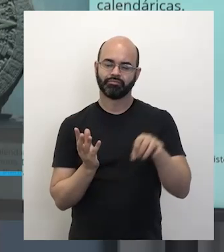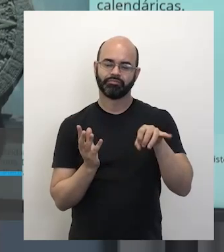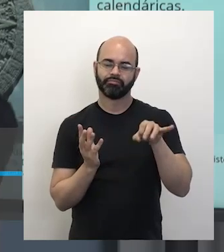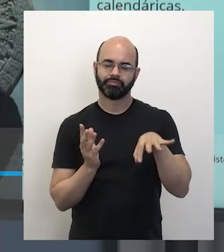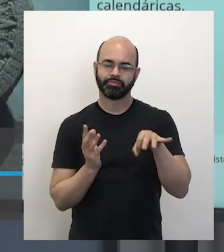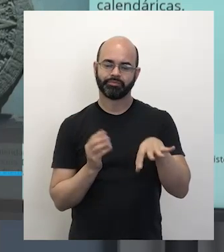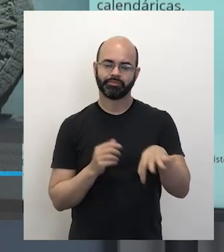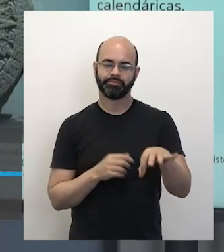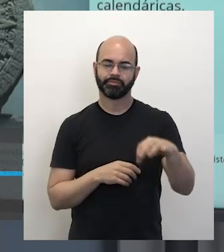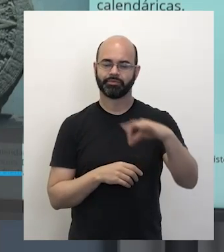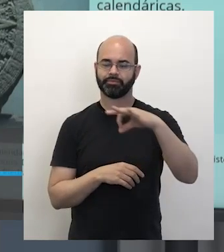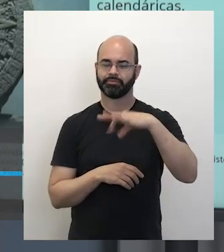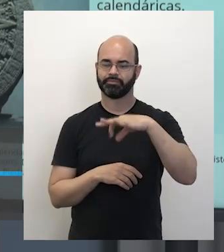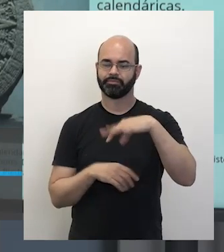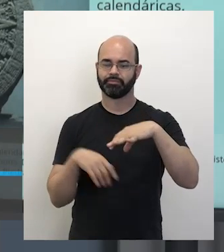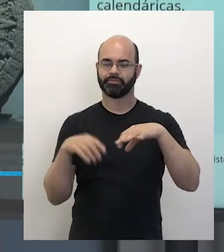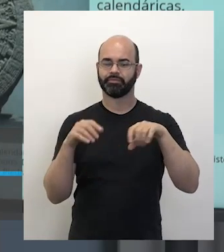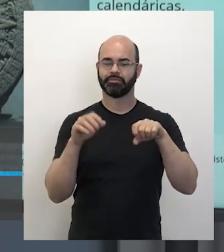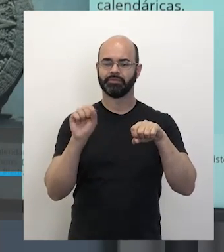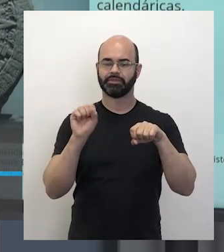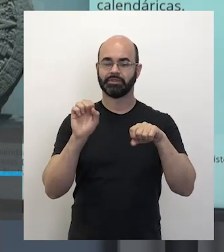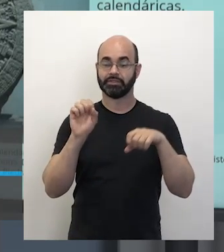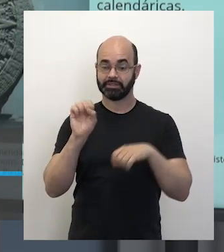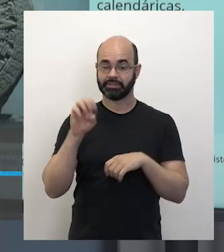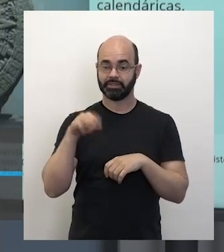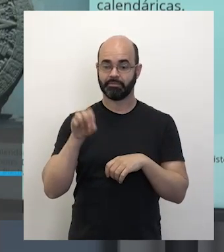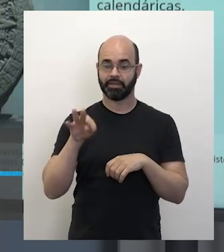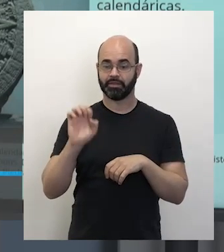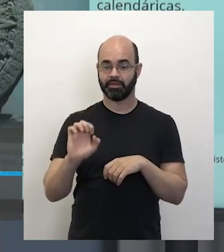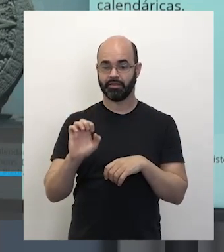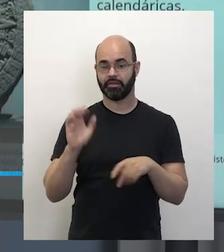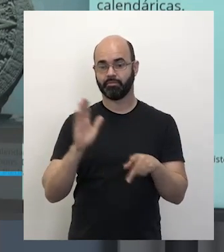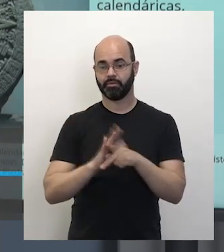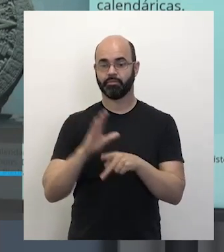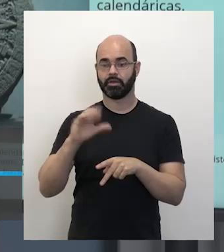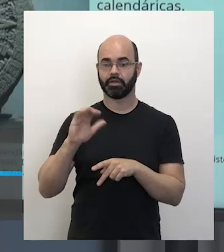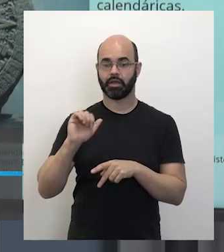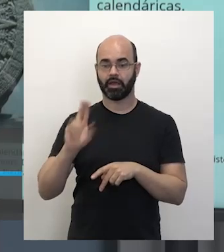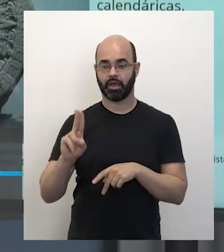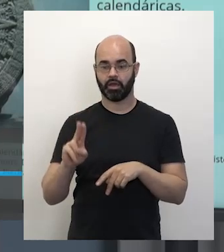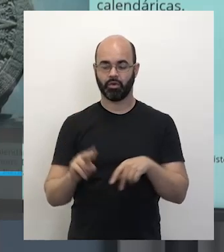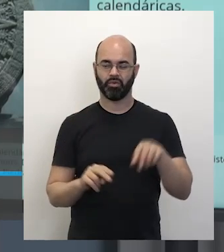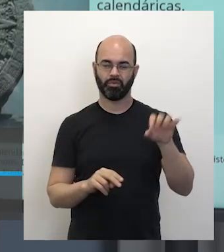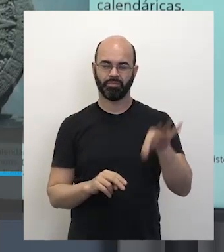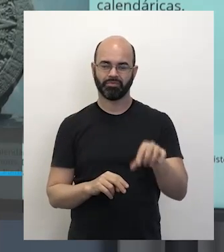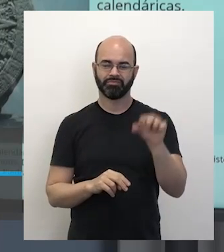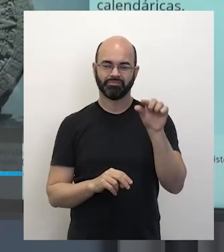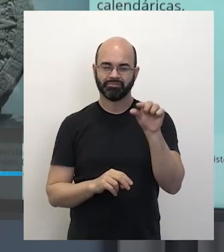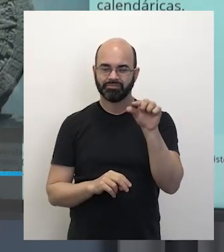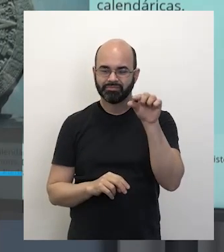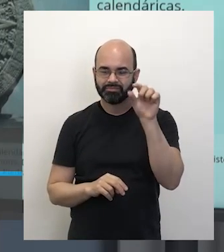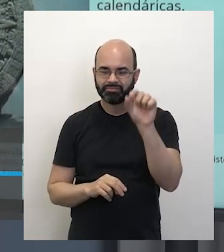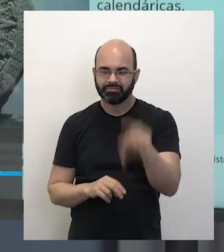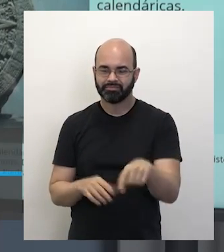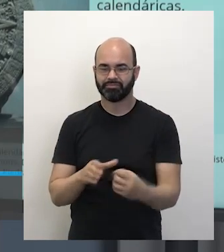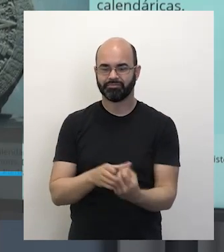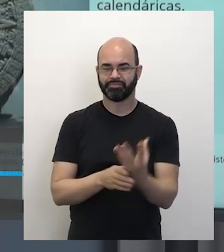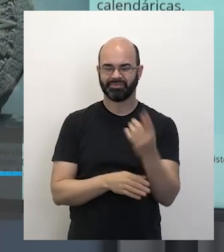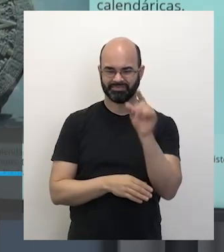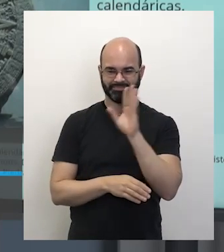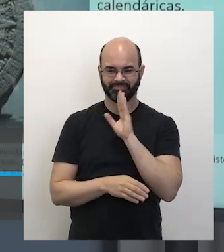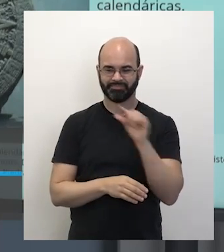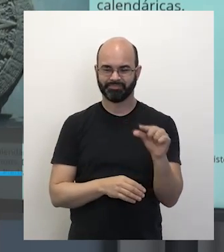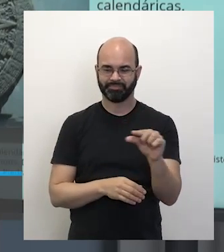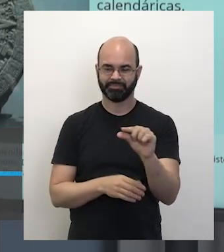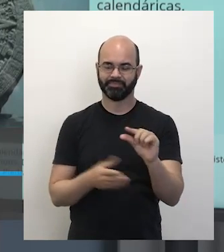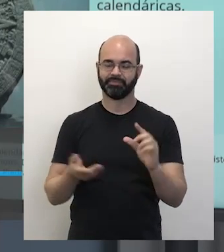valor. Precisamos lembrar que eram sociedades que também tinham escravidão. Também existia escravidão, mas o escravo, neste